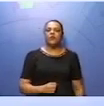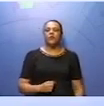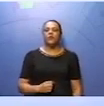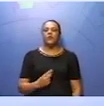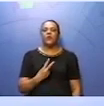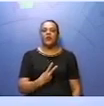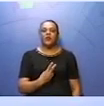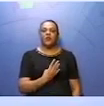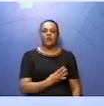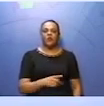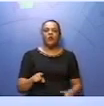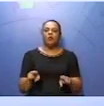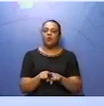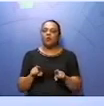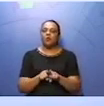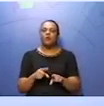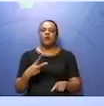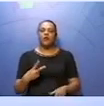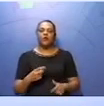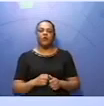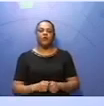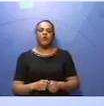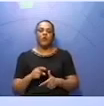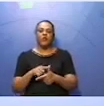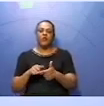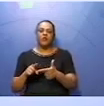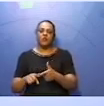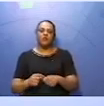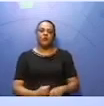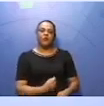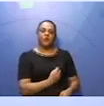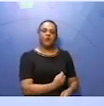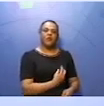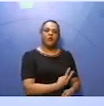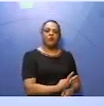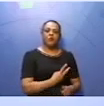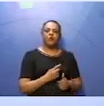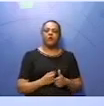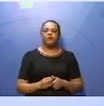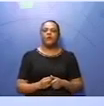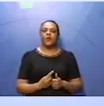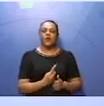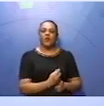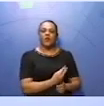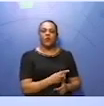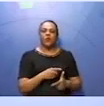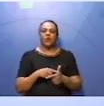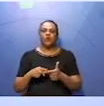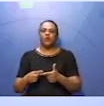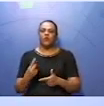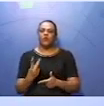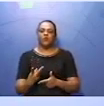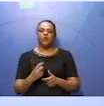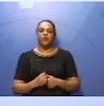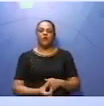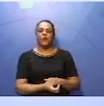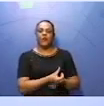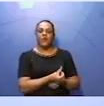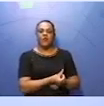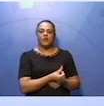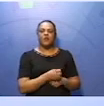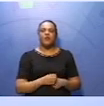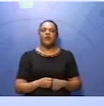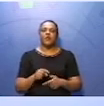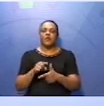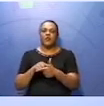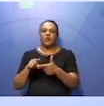24 também é o 2. 24 dividido por 2 dá 12. 12 dividido por 2 dá